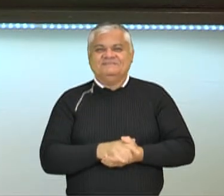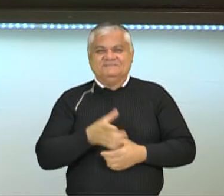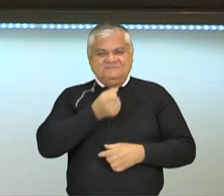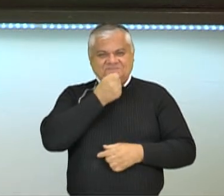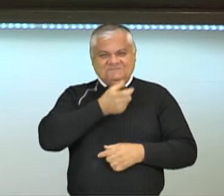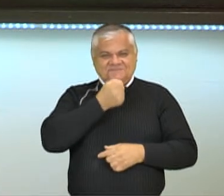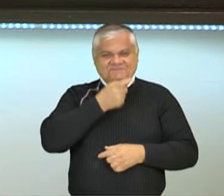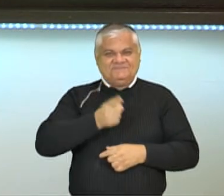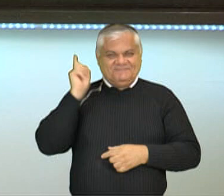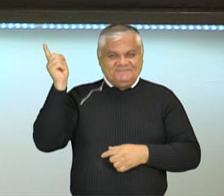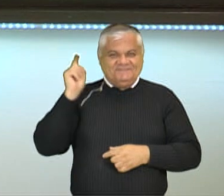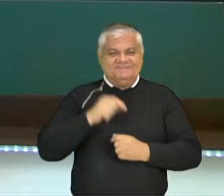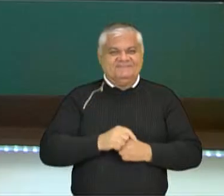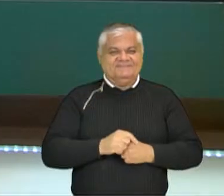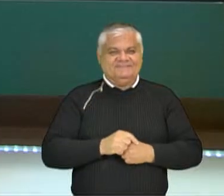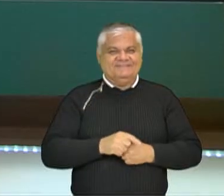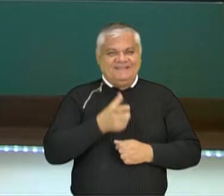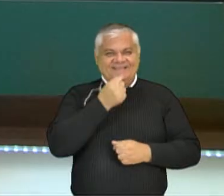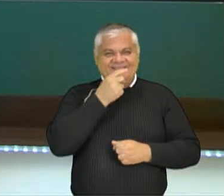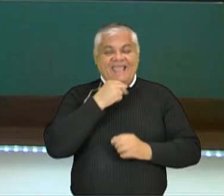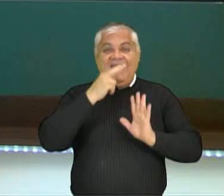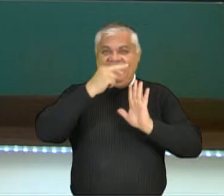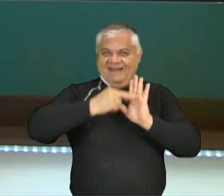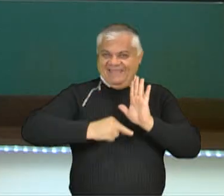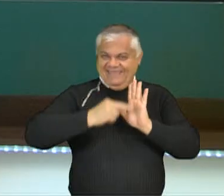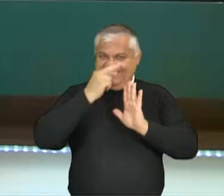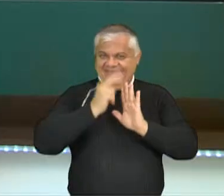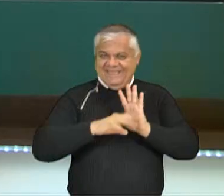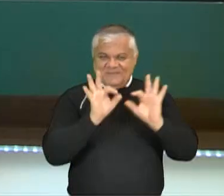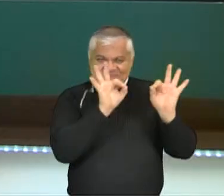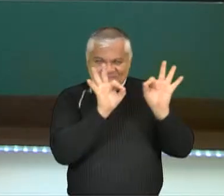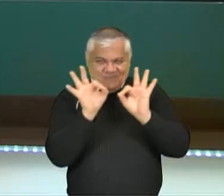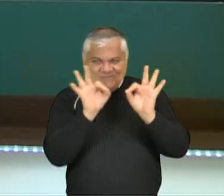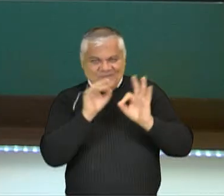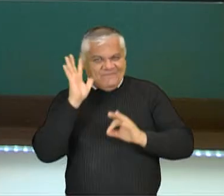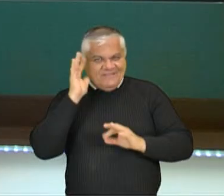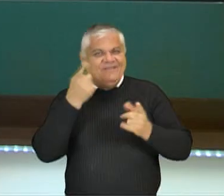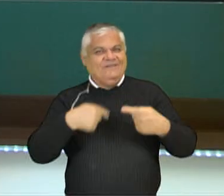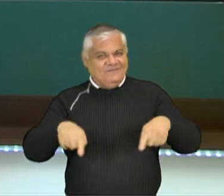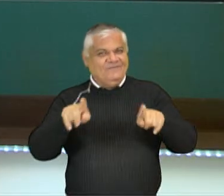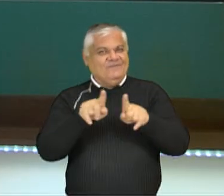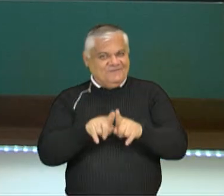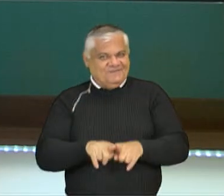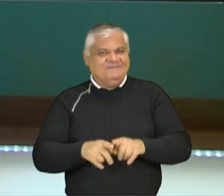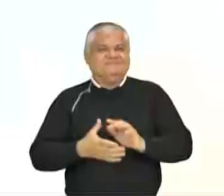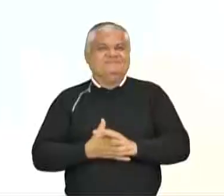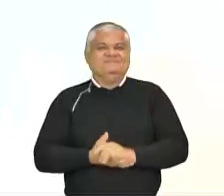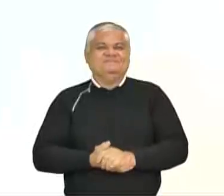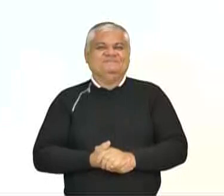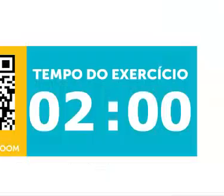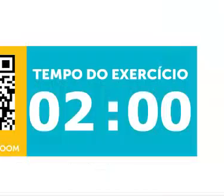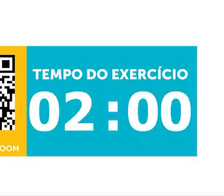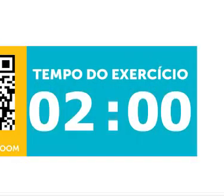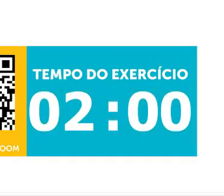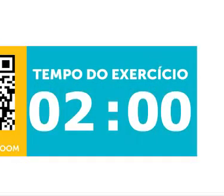para vocês, vou deixar para vocês lerem, para vocês refletirem, e nós já voltamos para falar sobre isso.